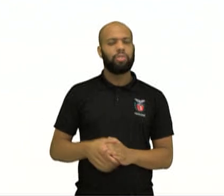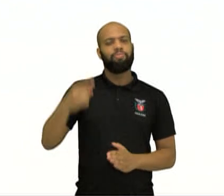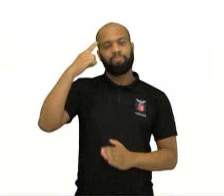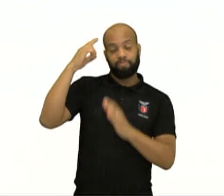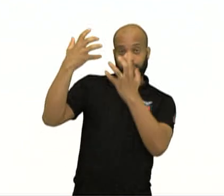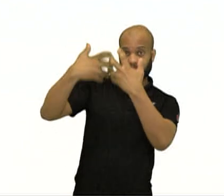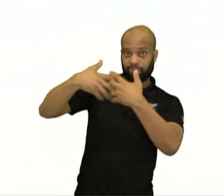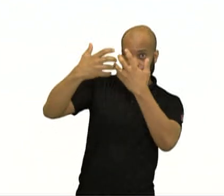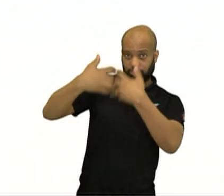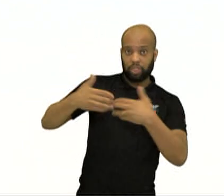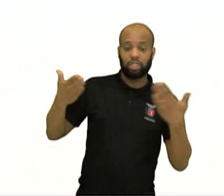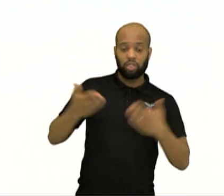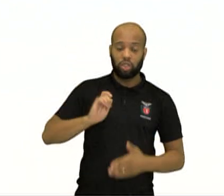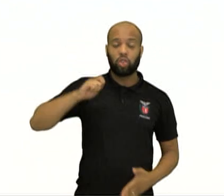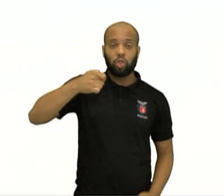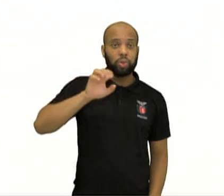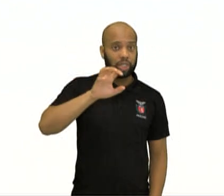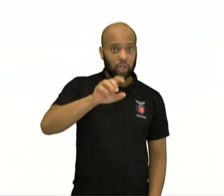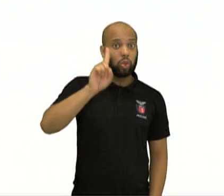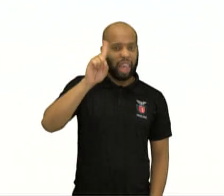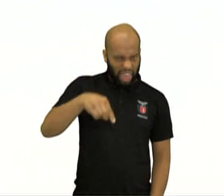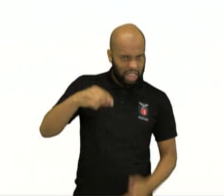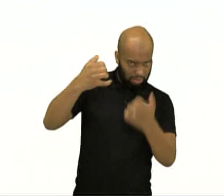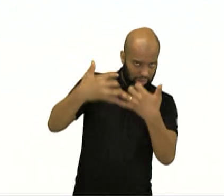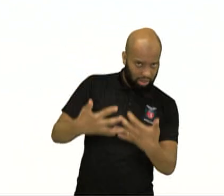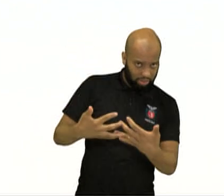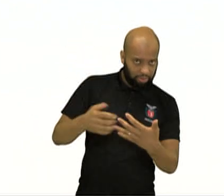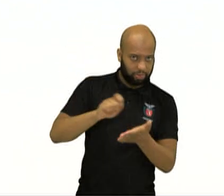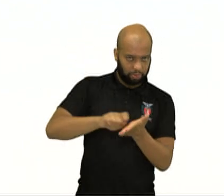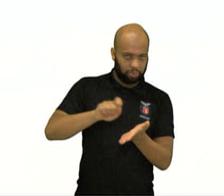Pense aí um pouquinho sobre isso.